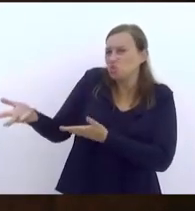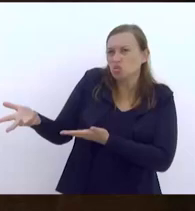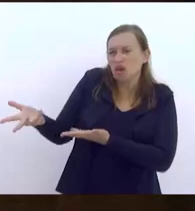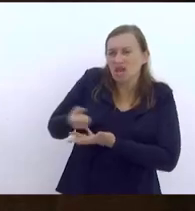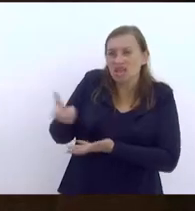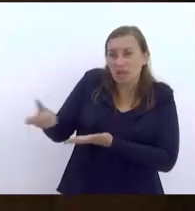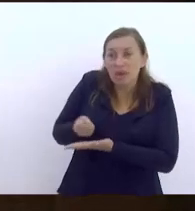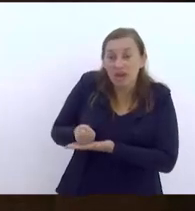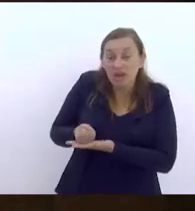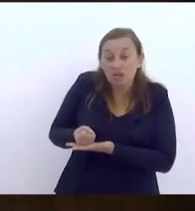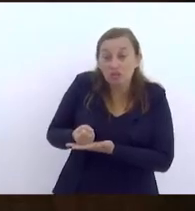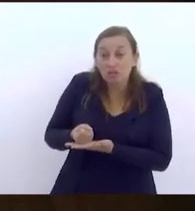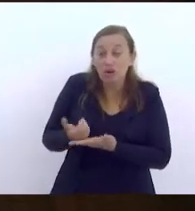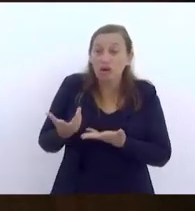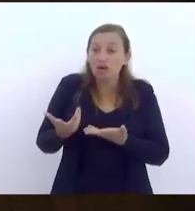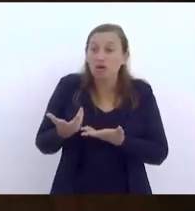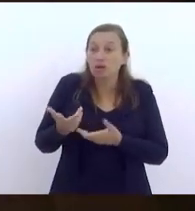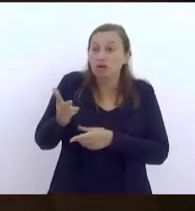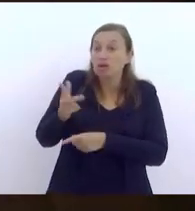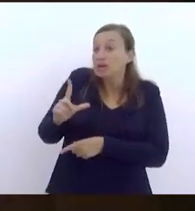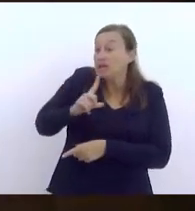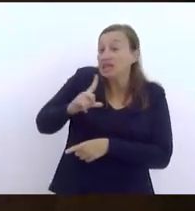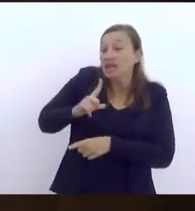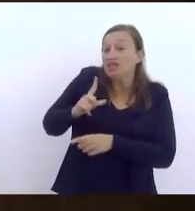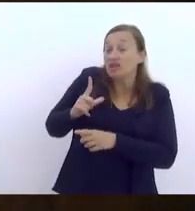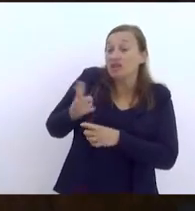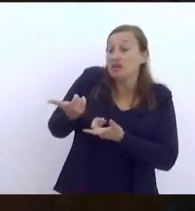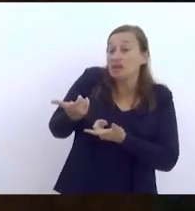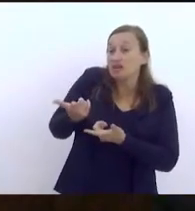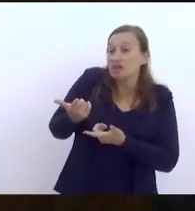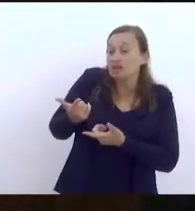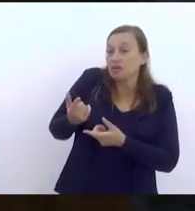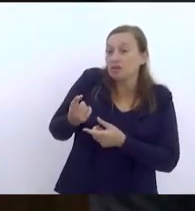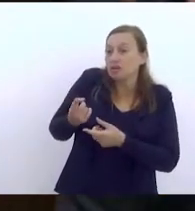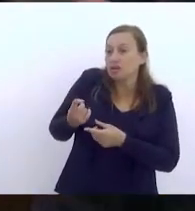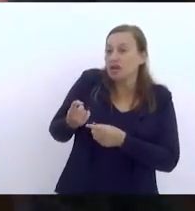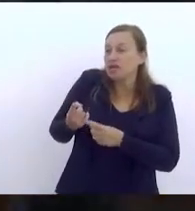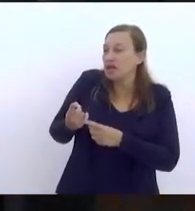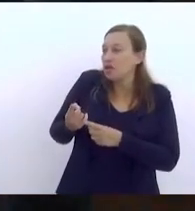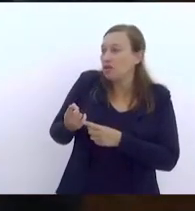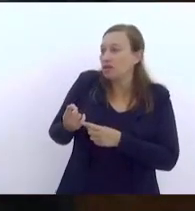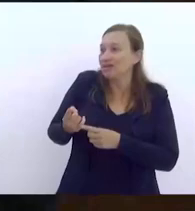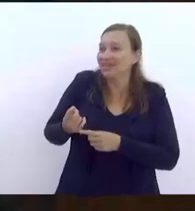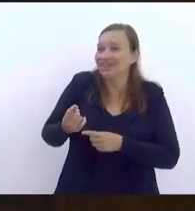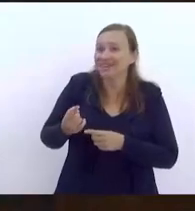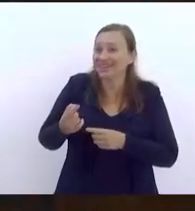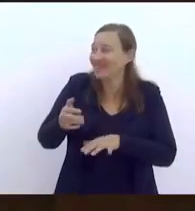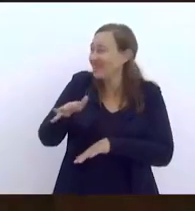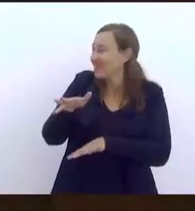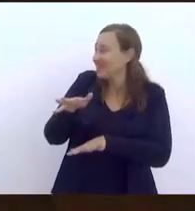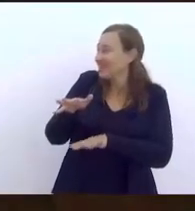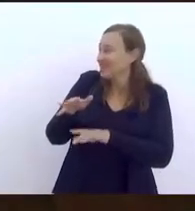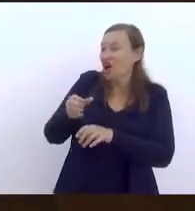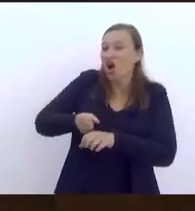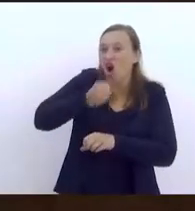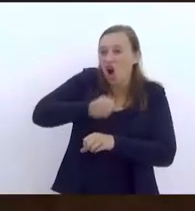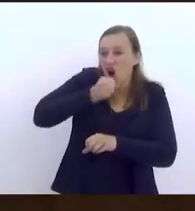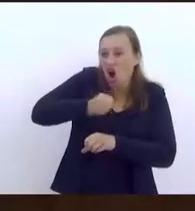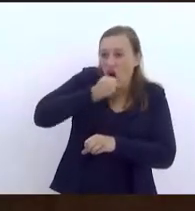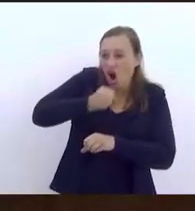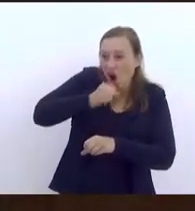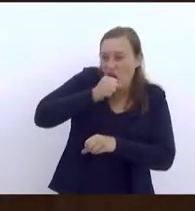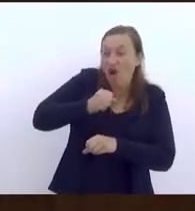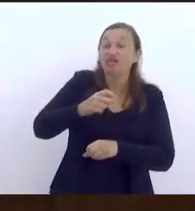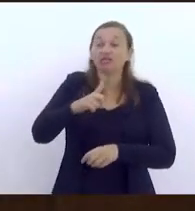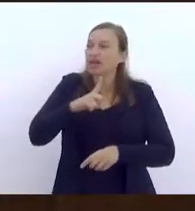diversos vídeos aqui, que rolou sexo oral lá e tinha criança presente lá. e tinha vice-presidente da República segurando